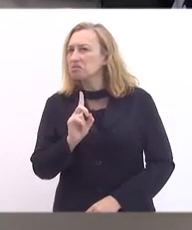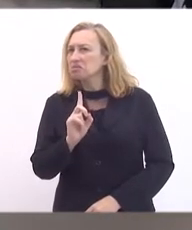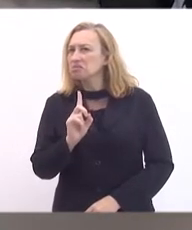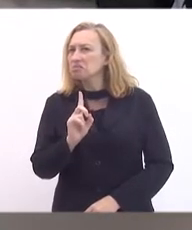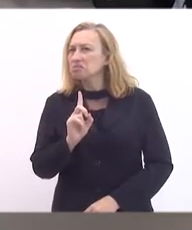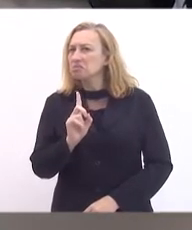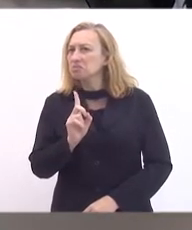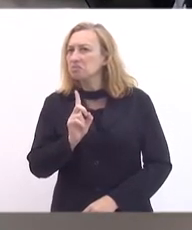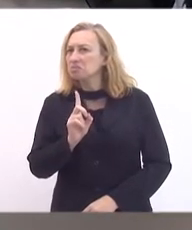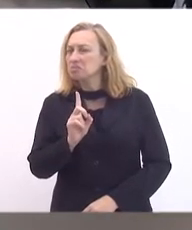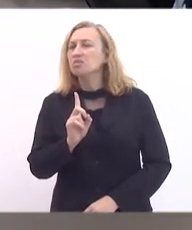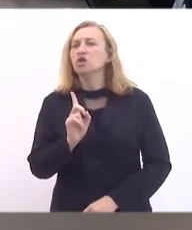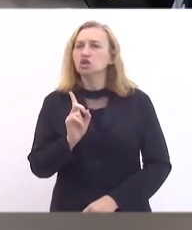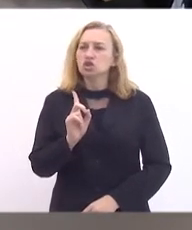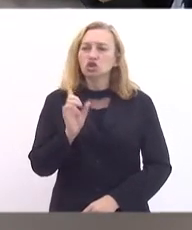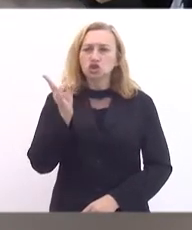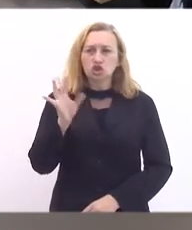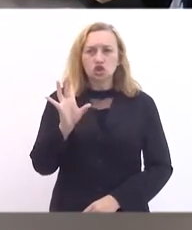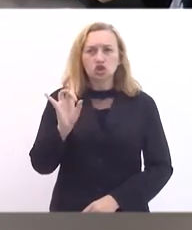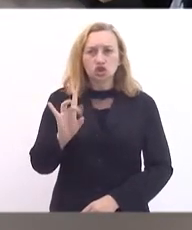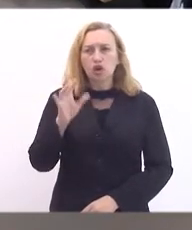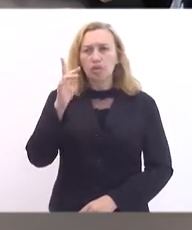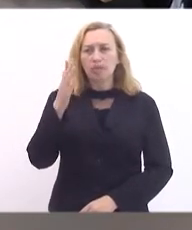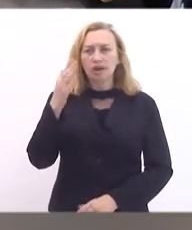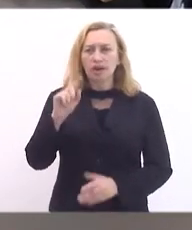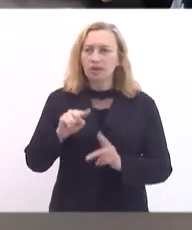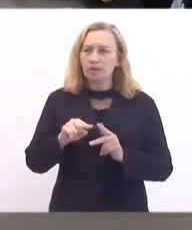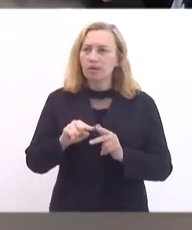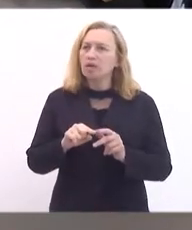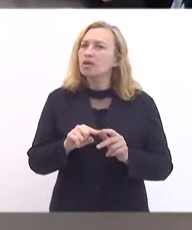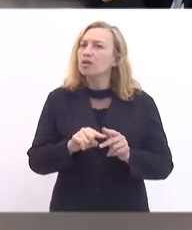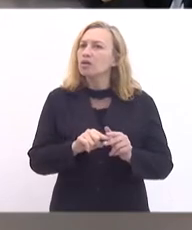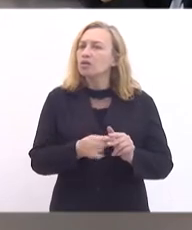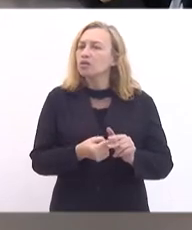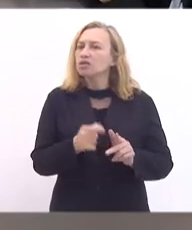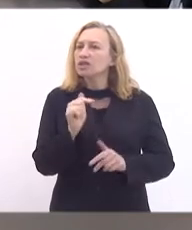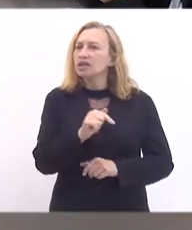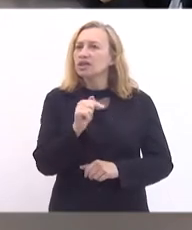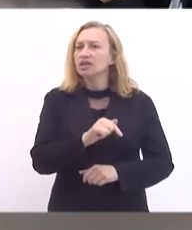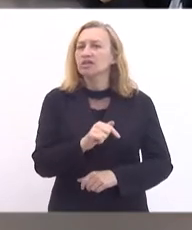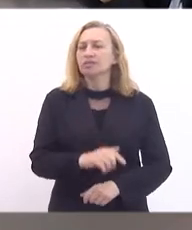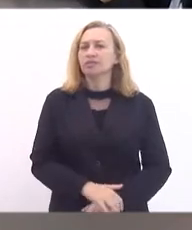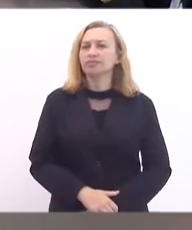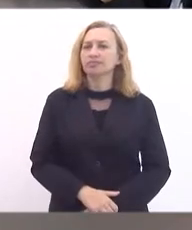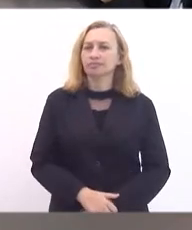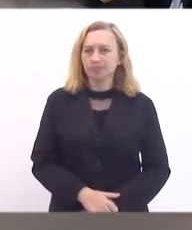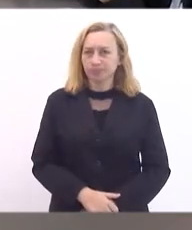e não não é só para atualizar aqui Rodrigo Barreto a